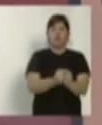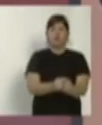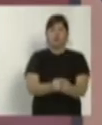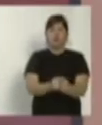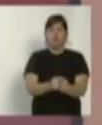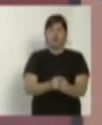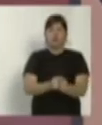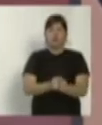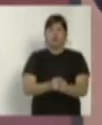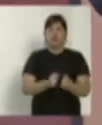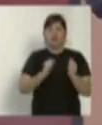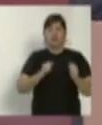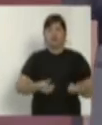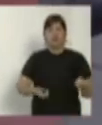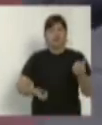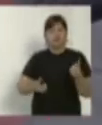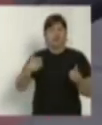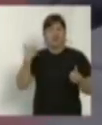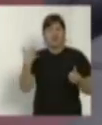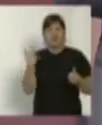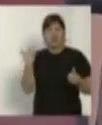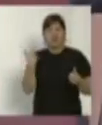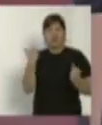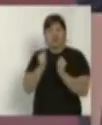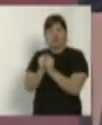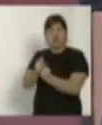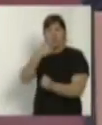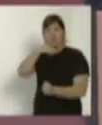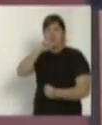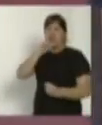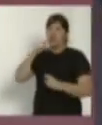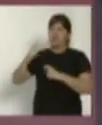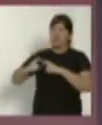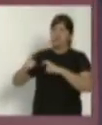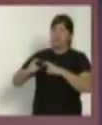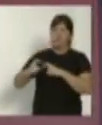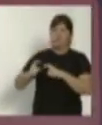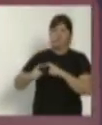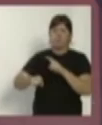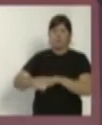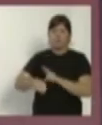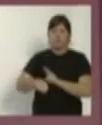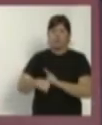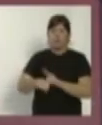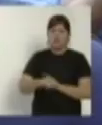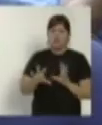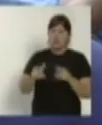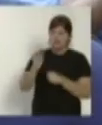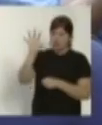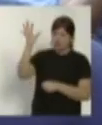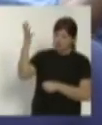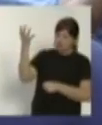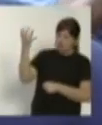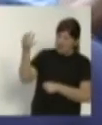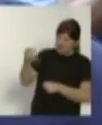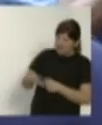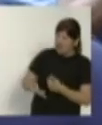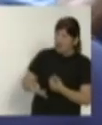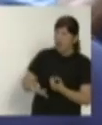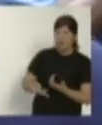porque se uma menina de seis anos de idade tá do lado da sua mãe tudo que tá acontecendo ali tá certo